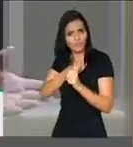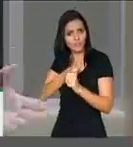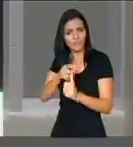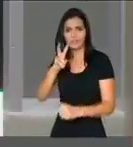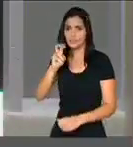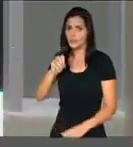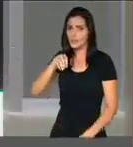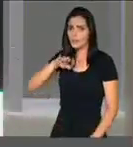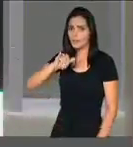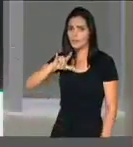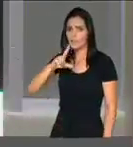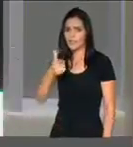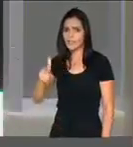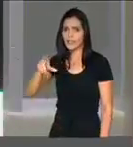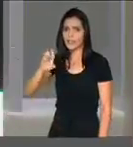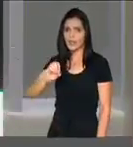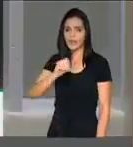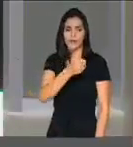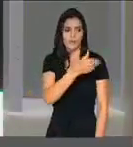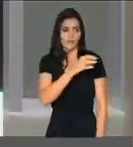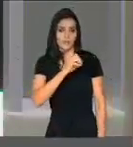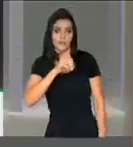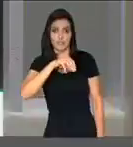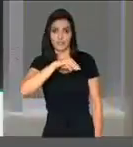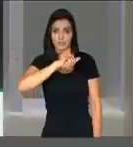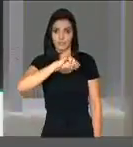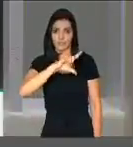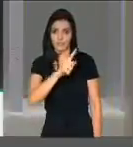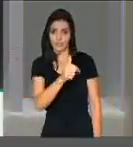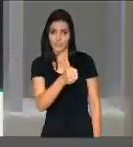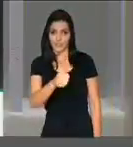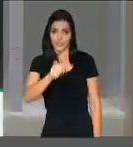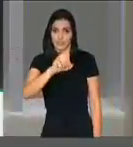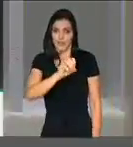50 milhões, 100 milhões. Você não consegue,